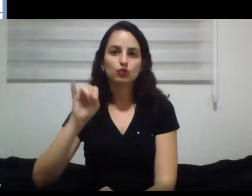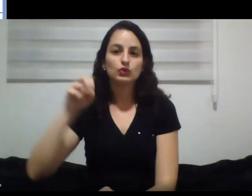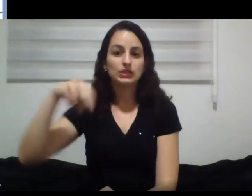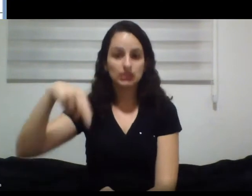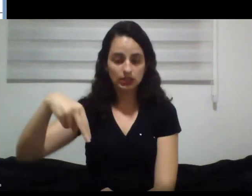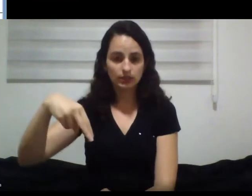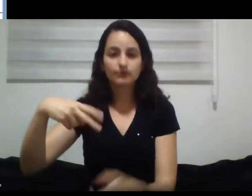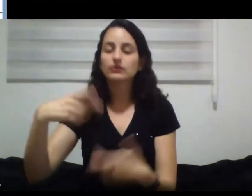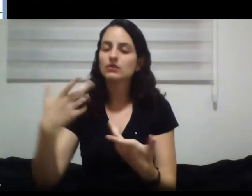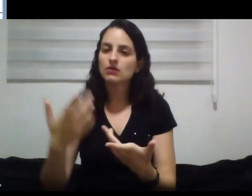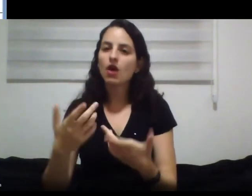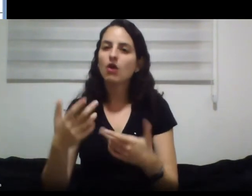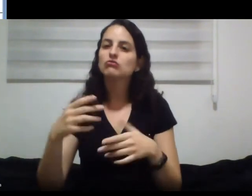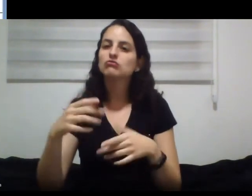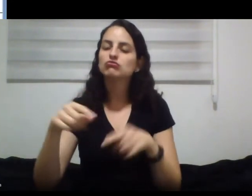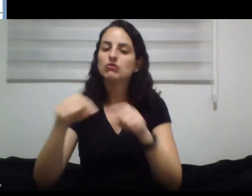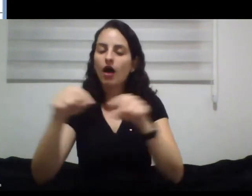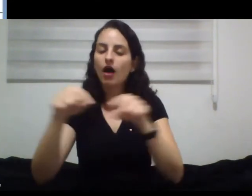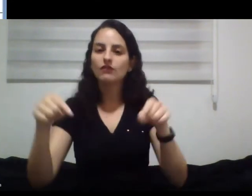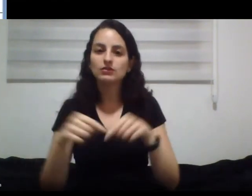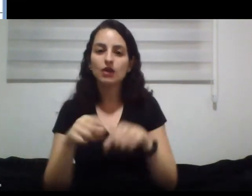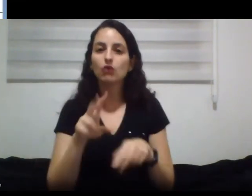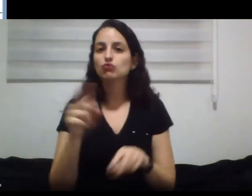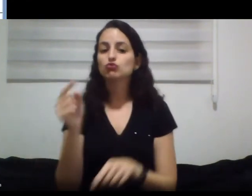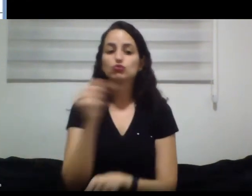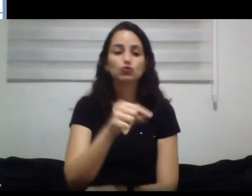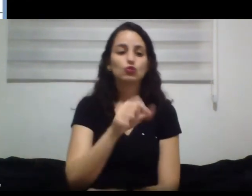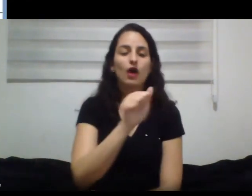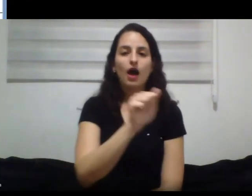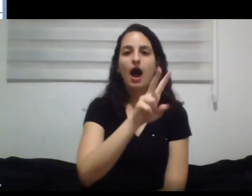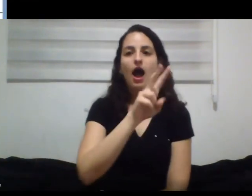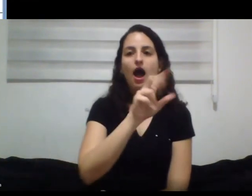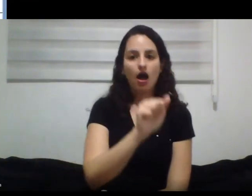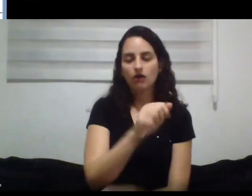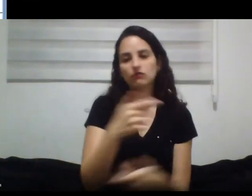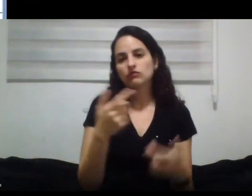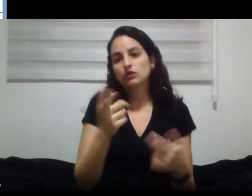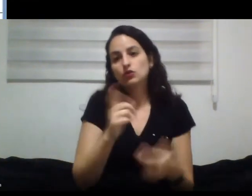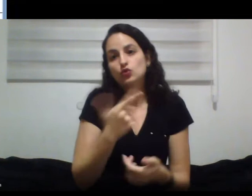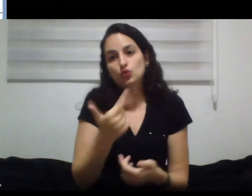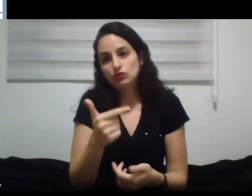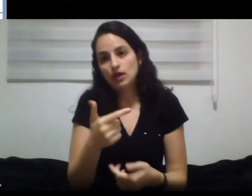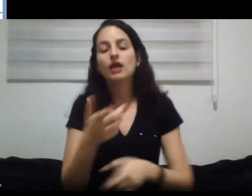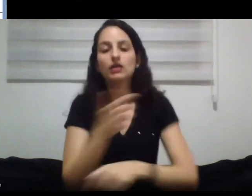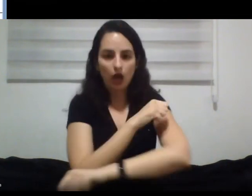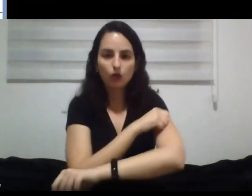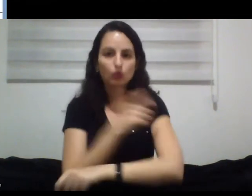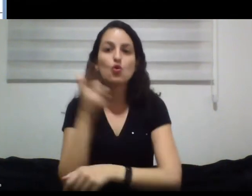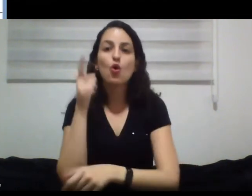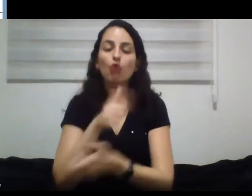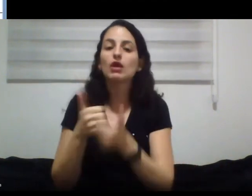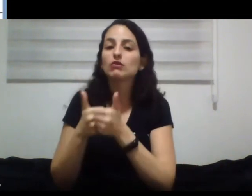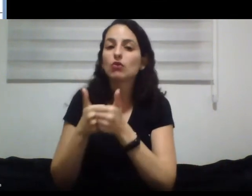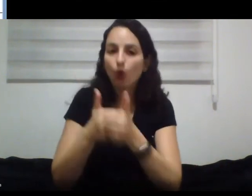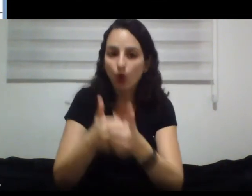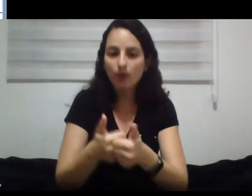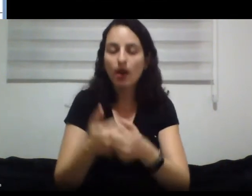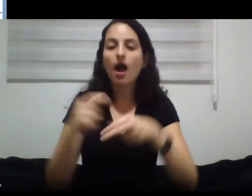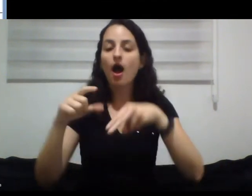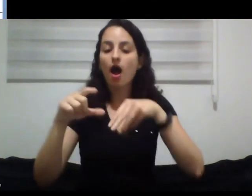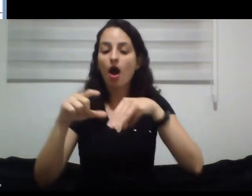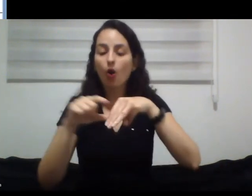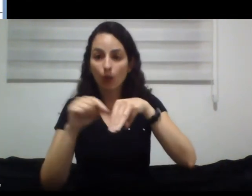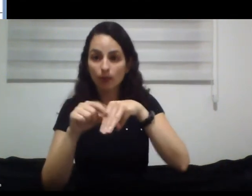nuvem. Não, mas... nós teremos capacidade para ter todos os ATs sendo acessados no